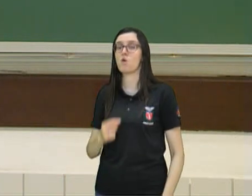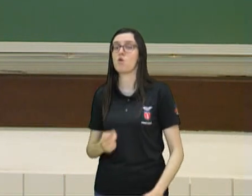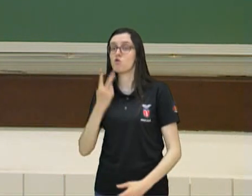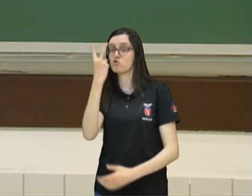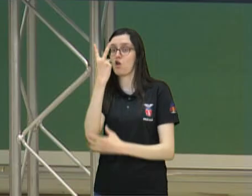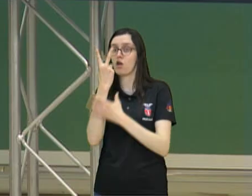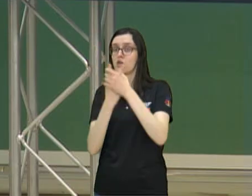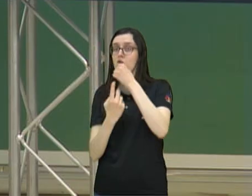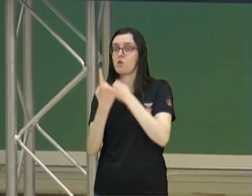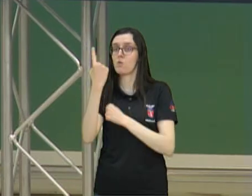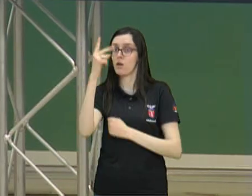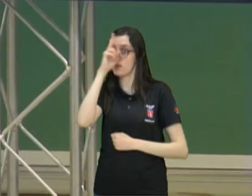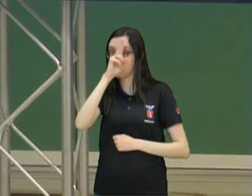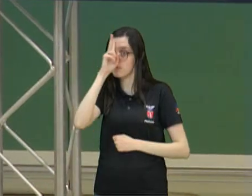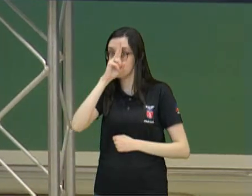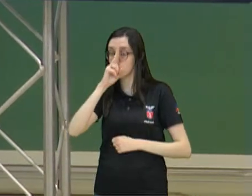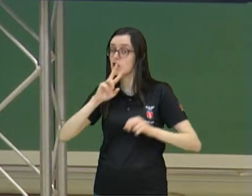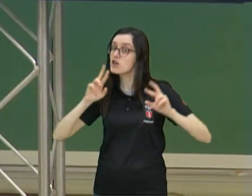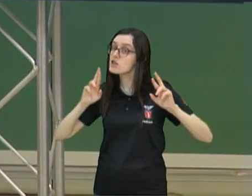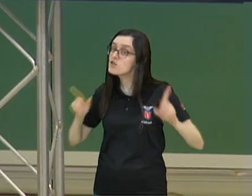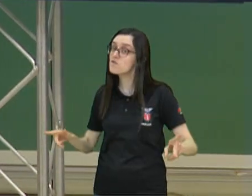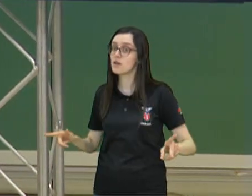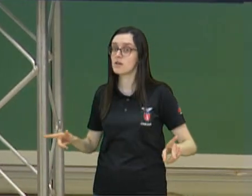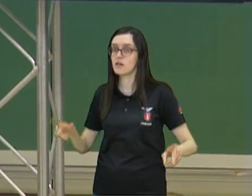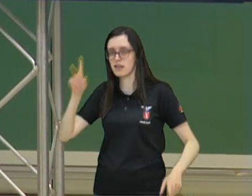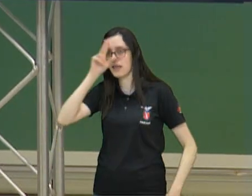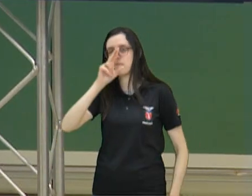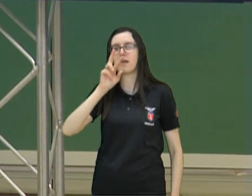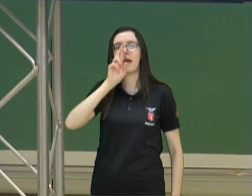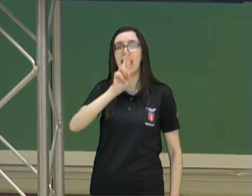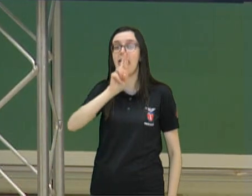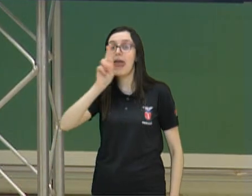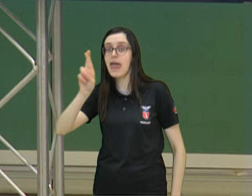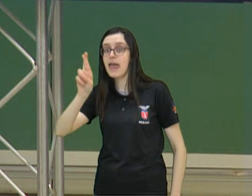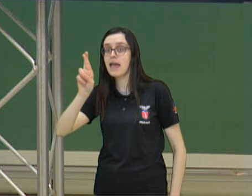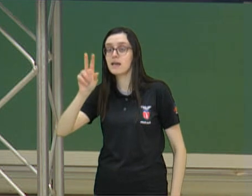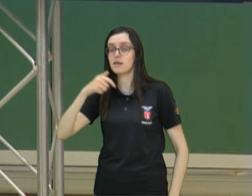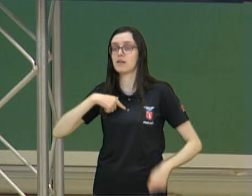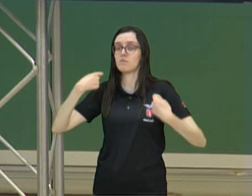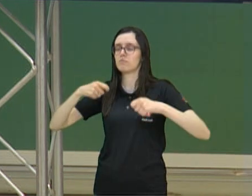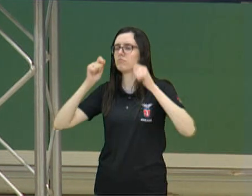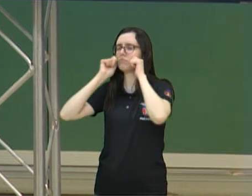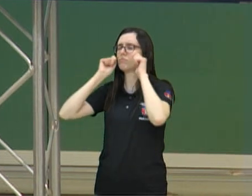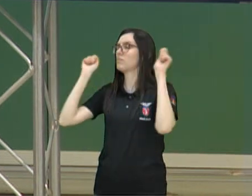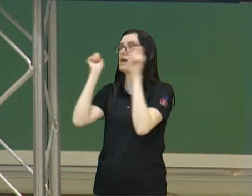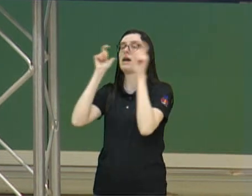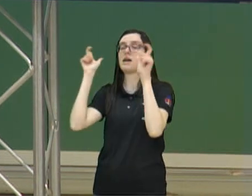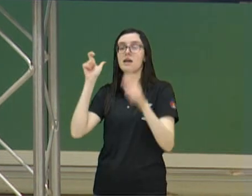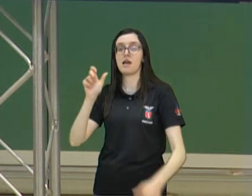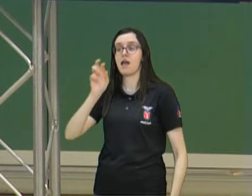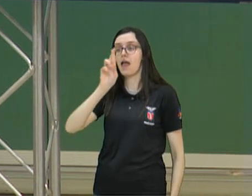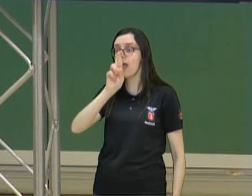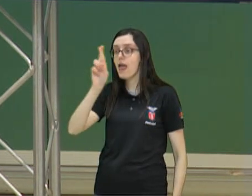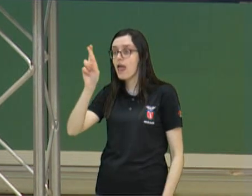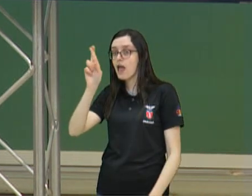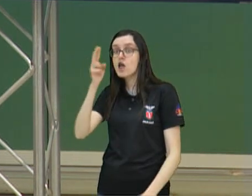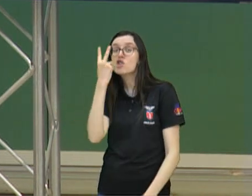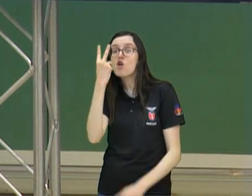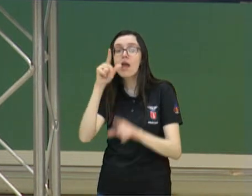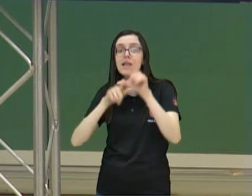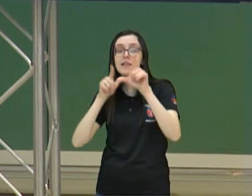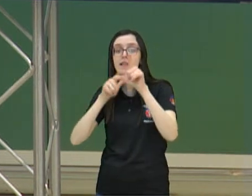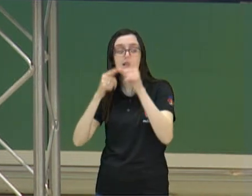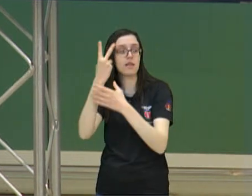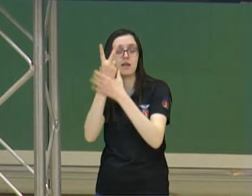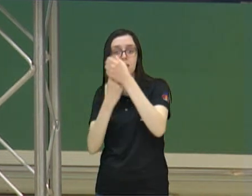letras juntas, com um único som. Lembram o RR? Eu tenho que prestar bem atenção. O RR tem um único